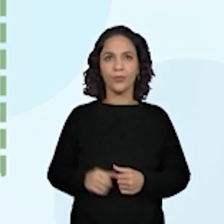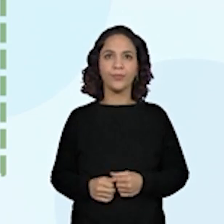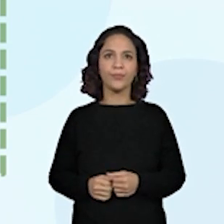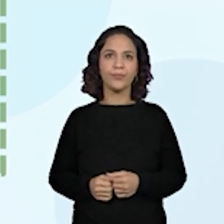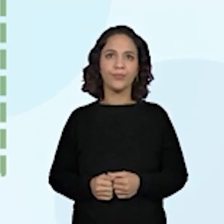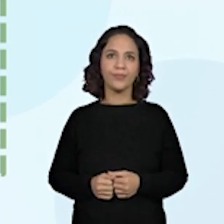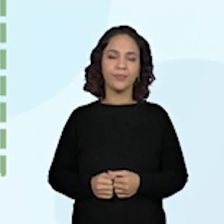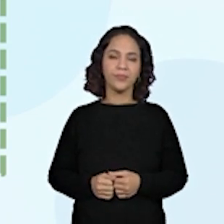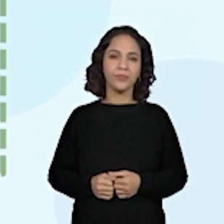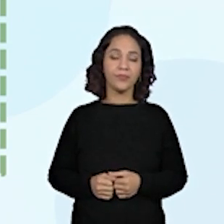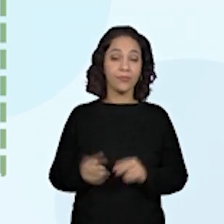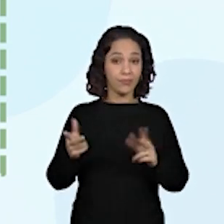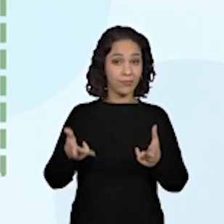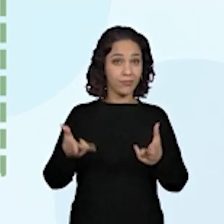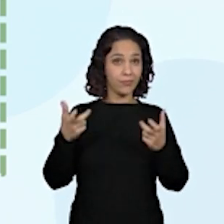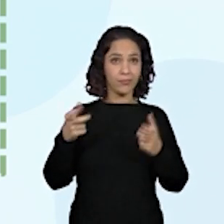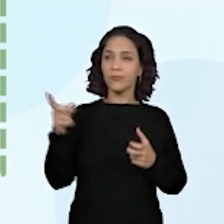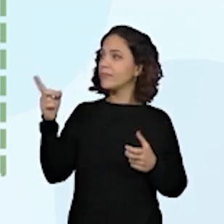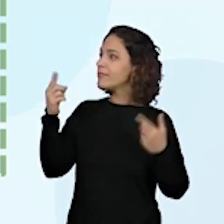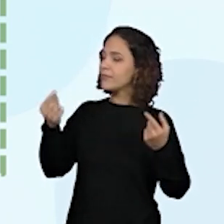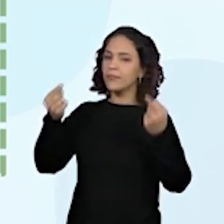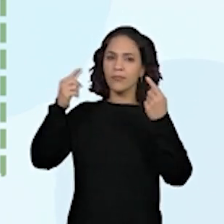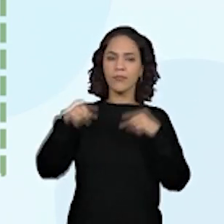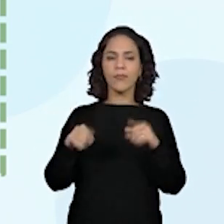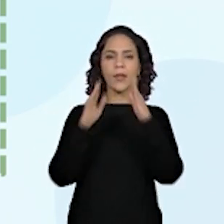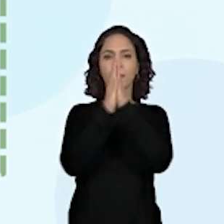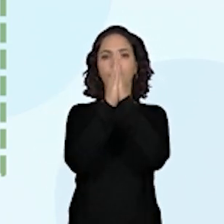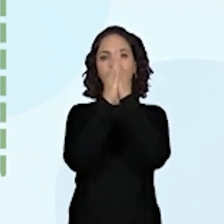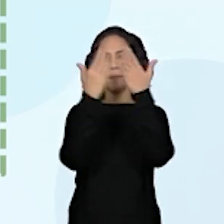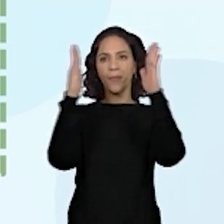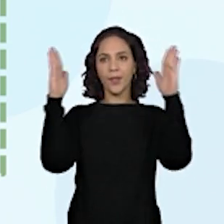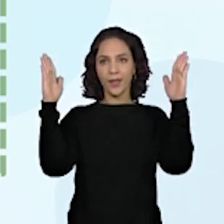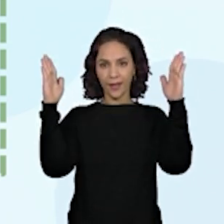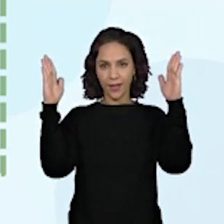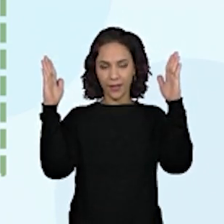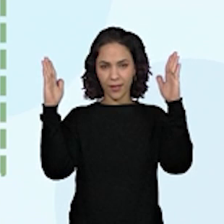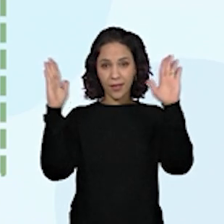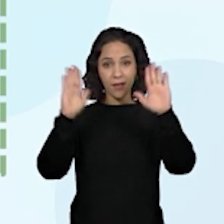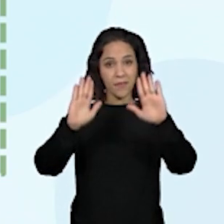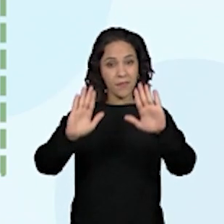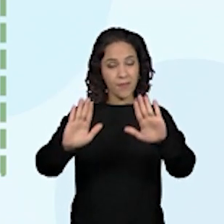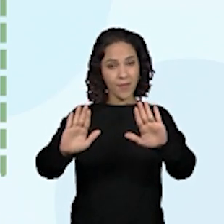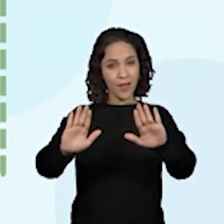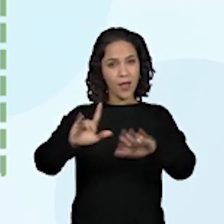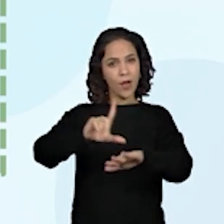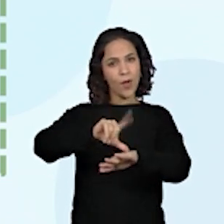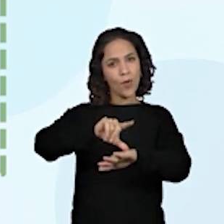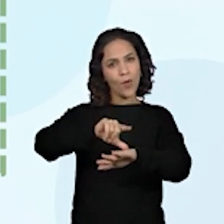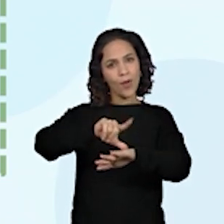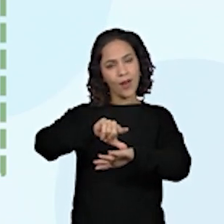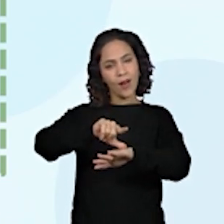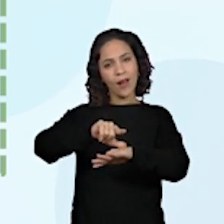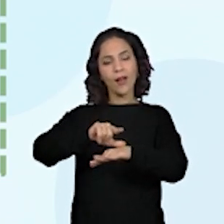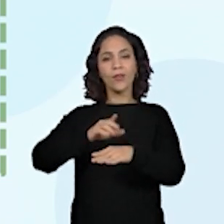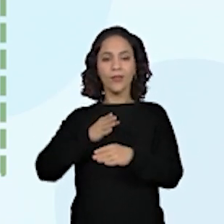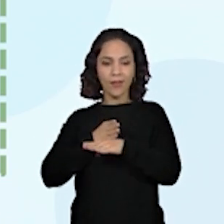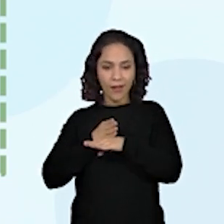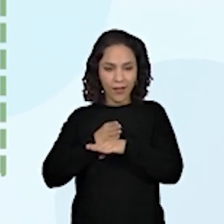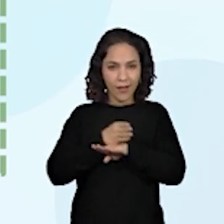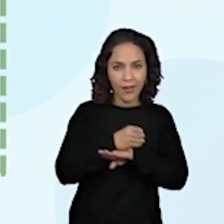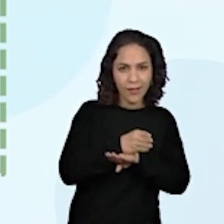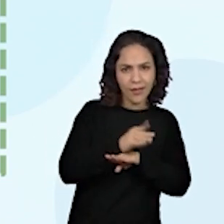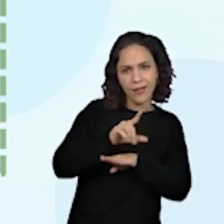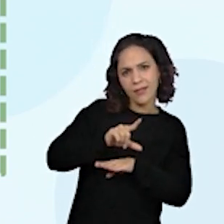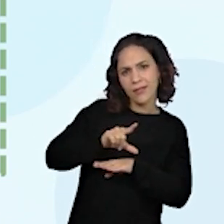Aí, vocês já observam biblioteca. Mas percebam, horário de entrada e saída dos estudantes. Por que